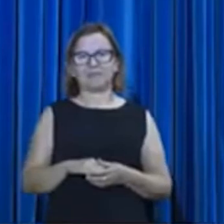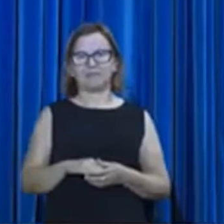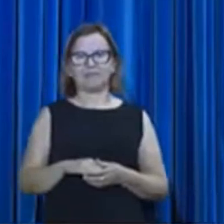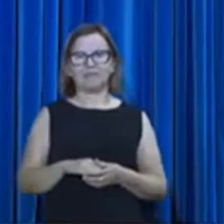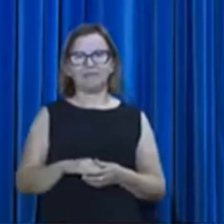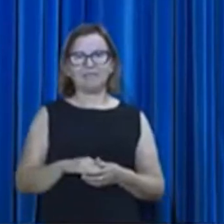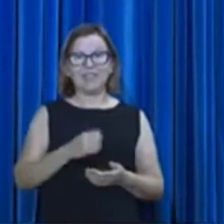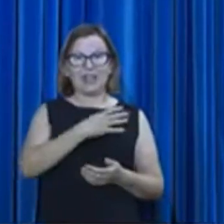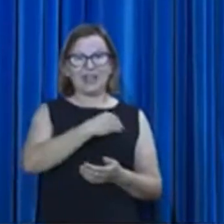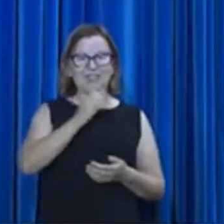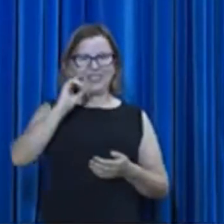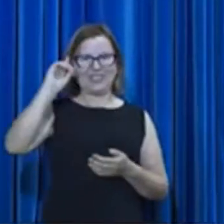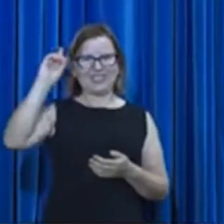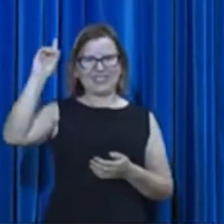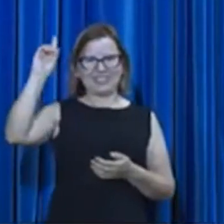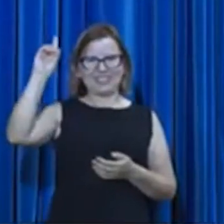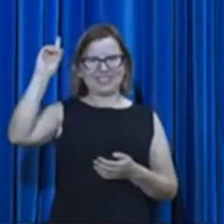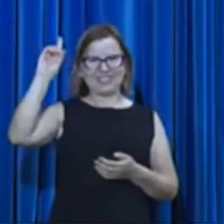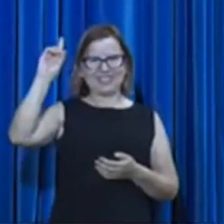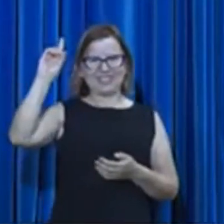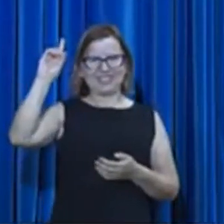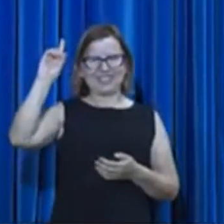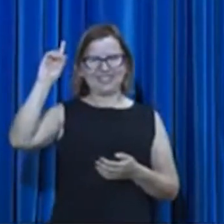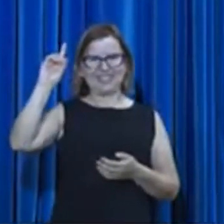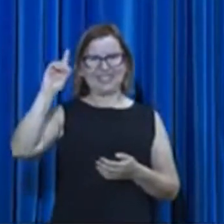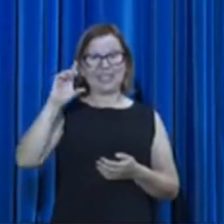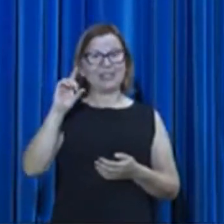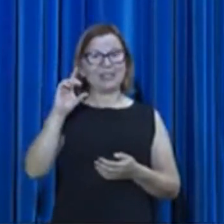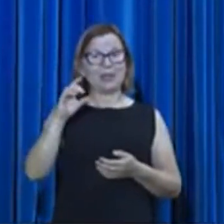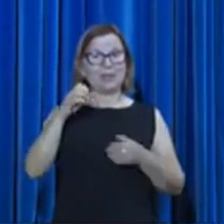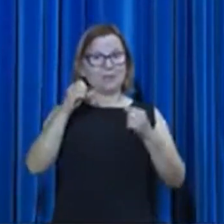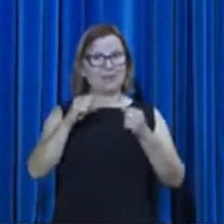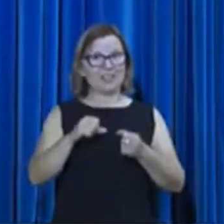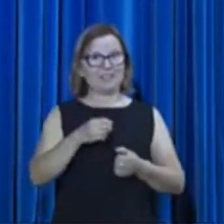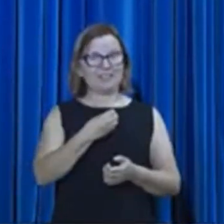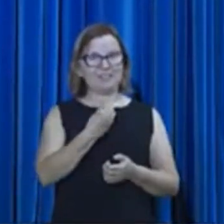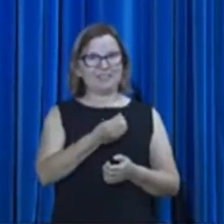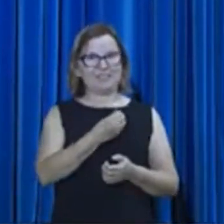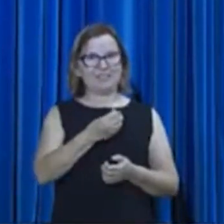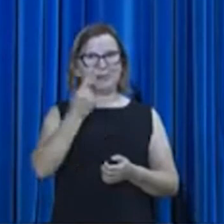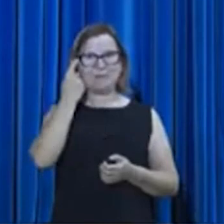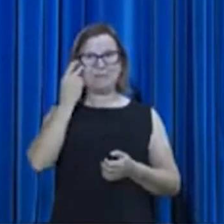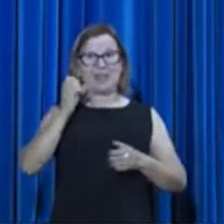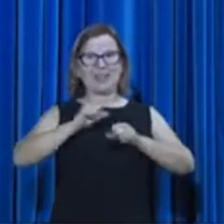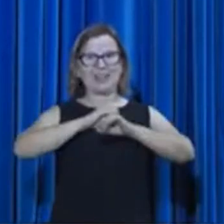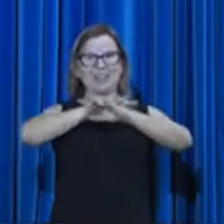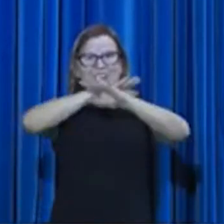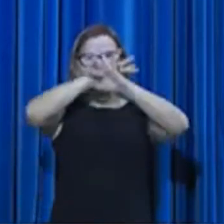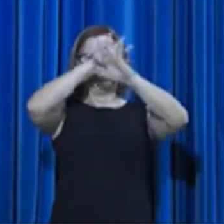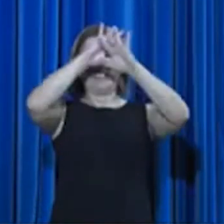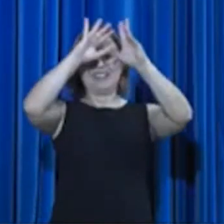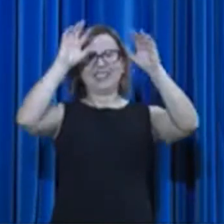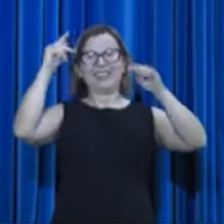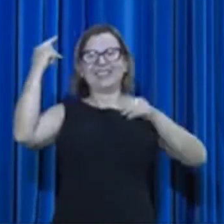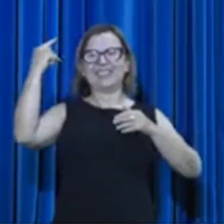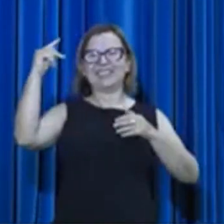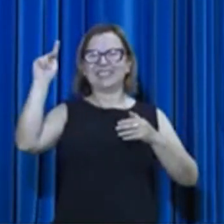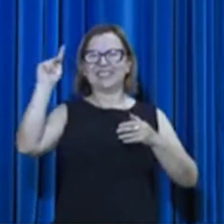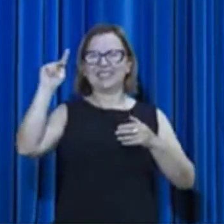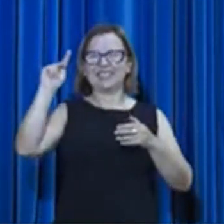Os filhos de Deus somente podem viver para a sua glória a partir